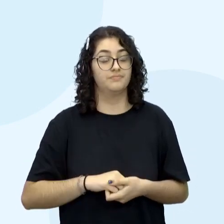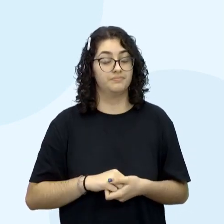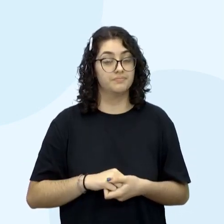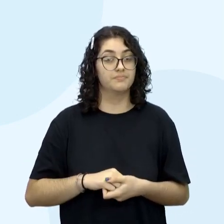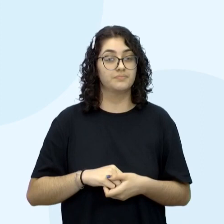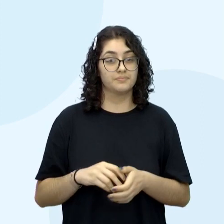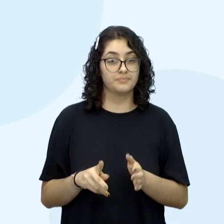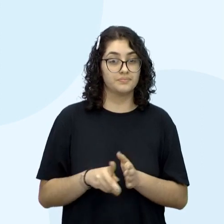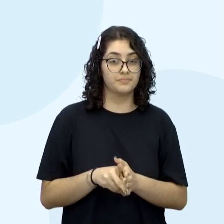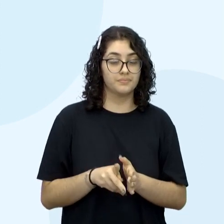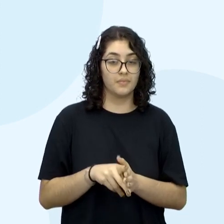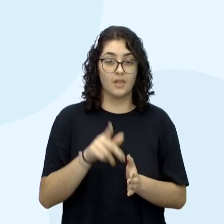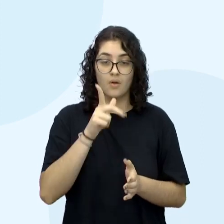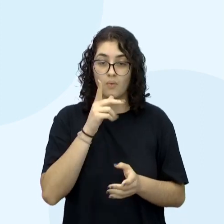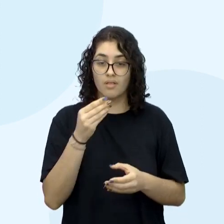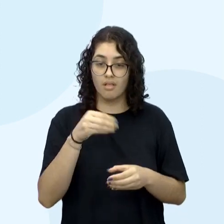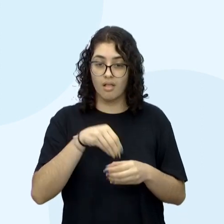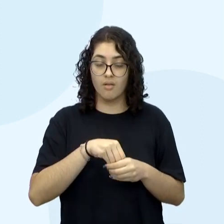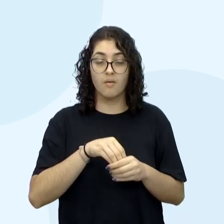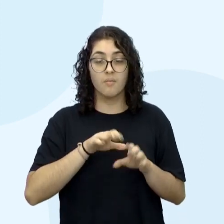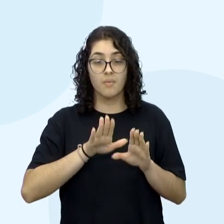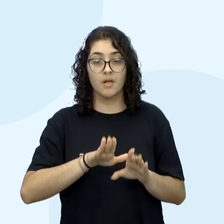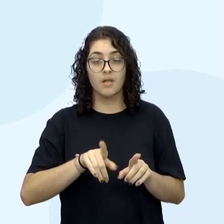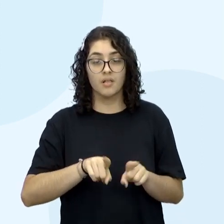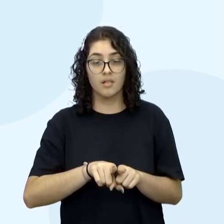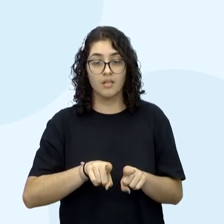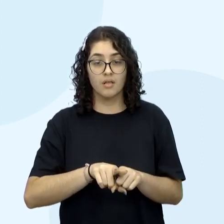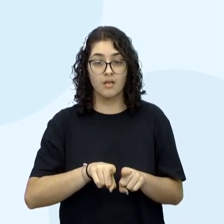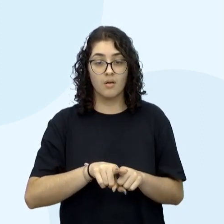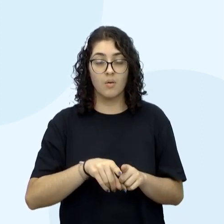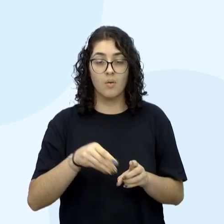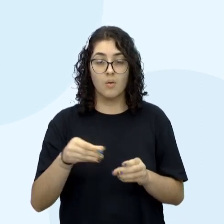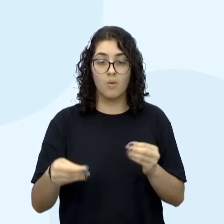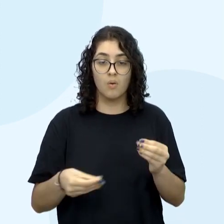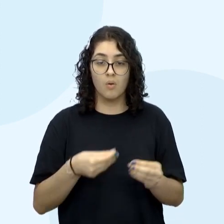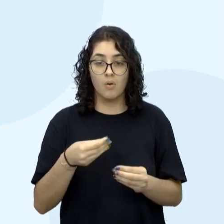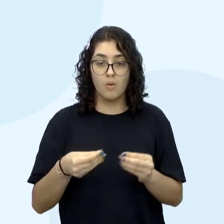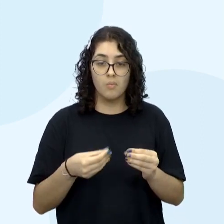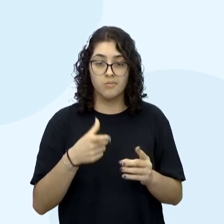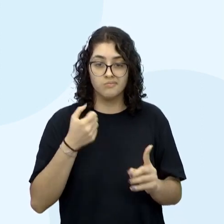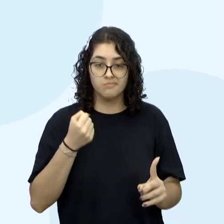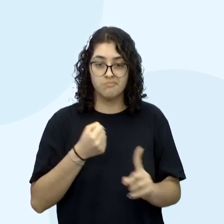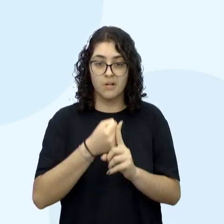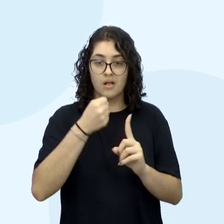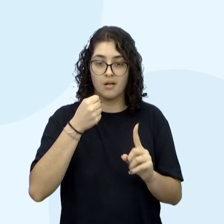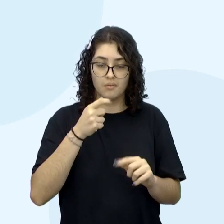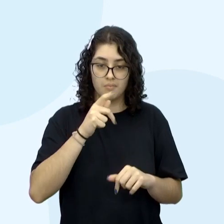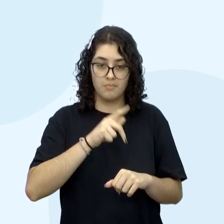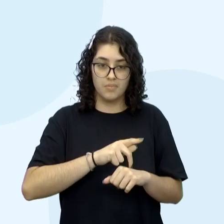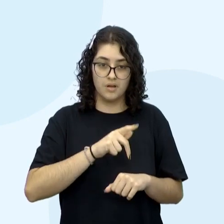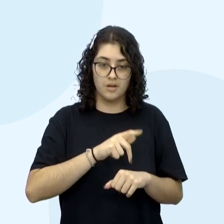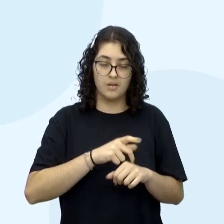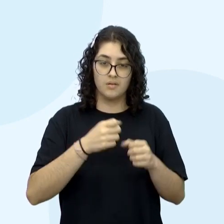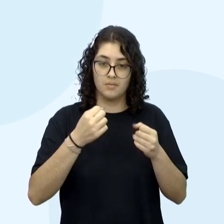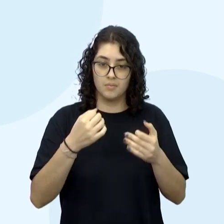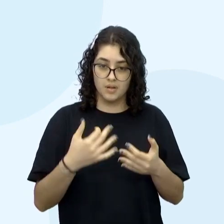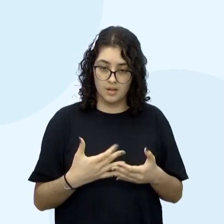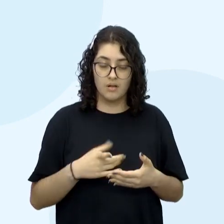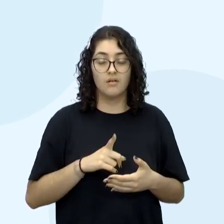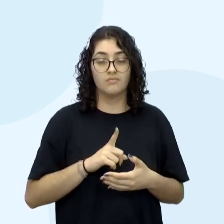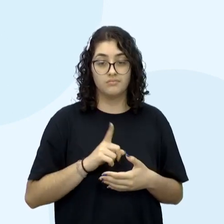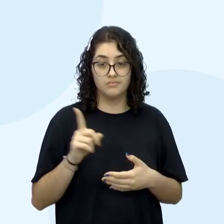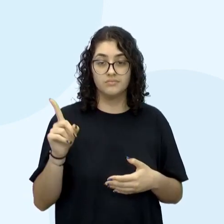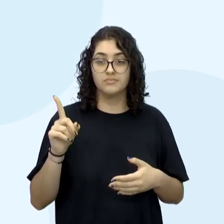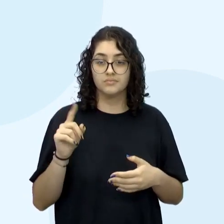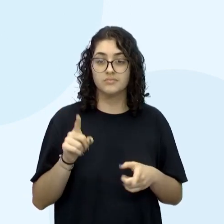diferença na composição da própria água, mas também em como ela vai atingir essas rochas. Quando a gente fala sobre a erosão marinha, a gente está